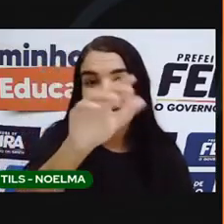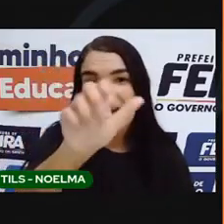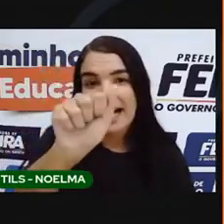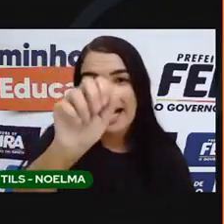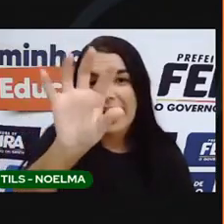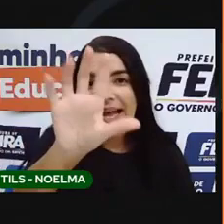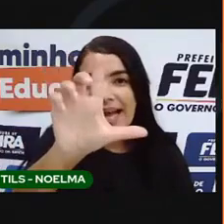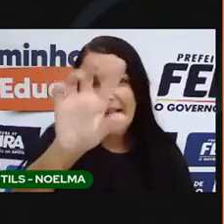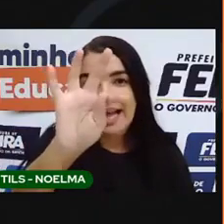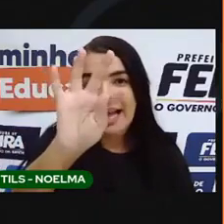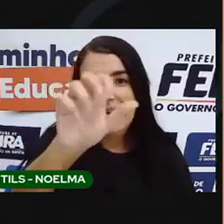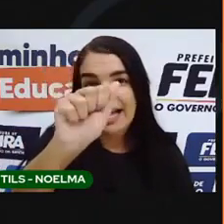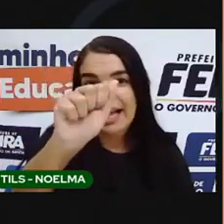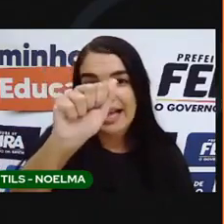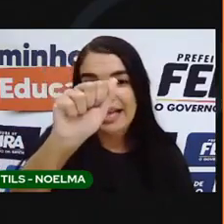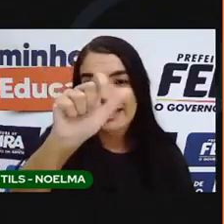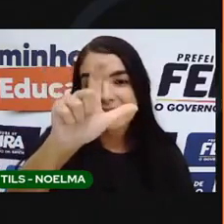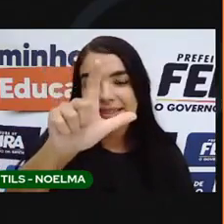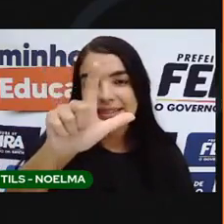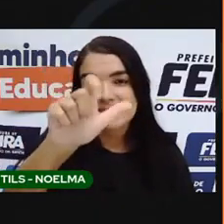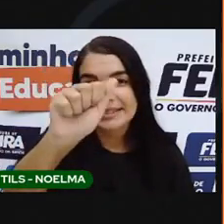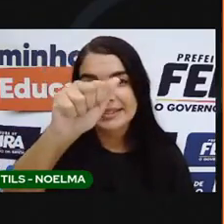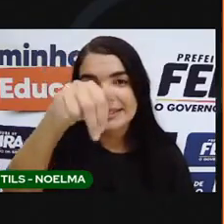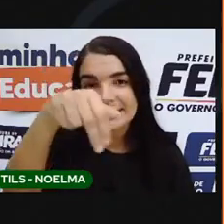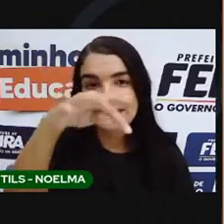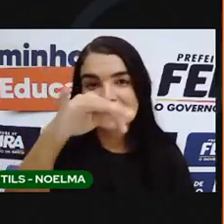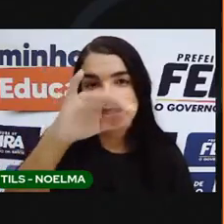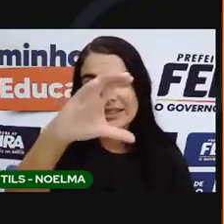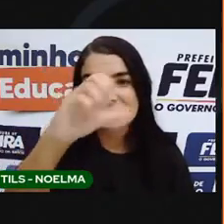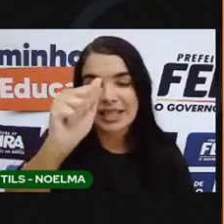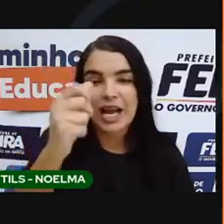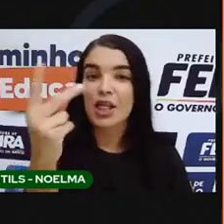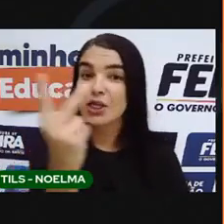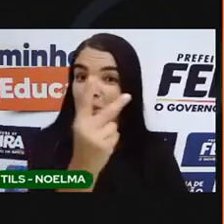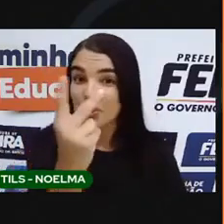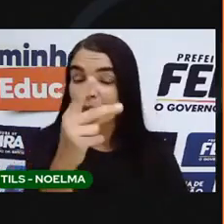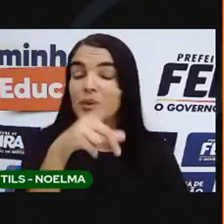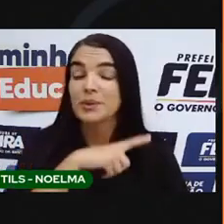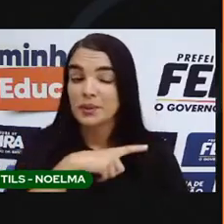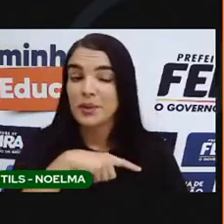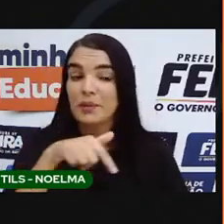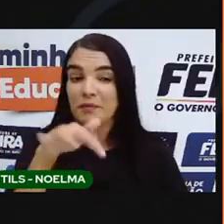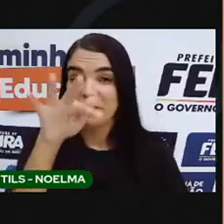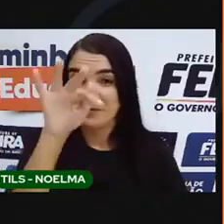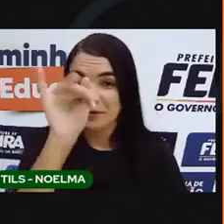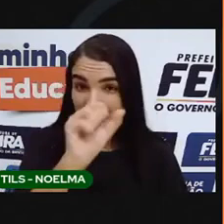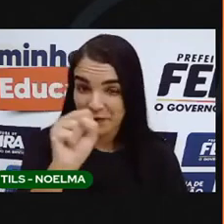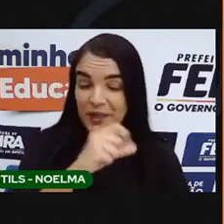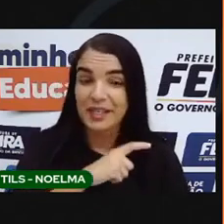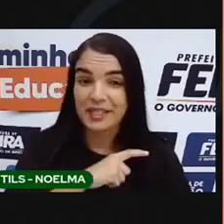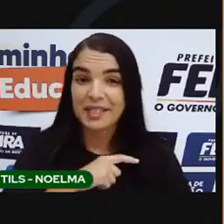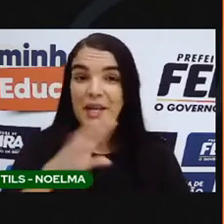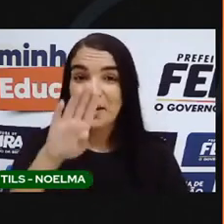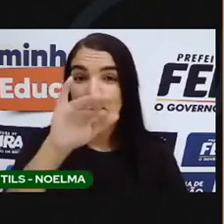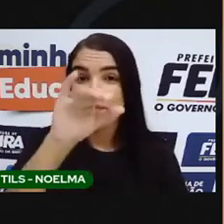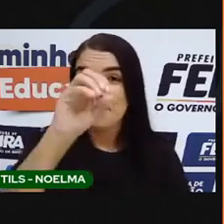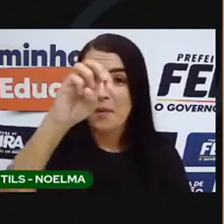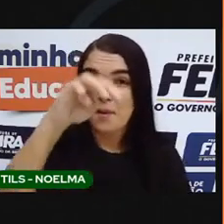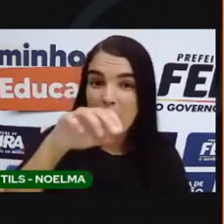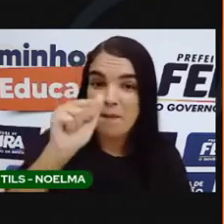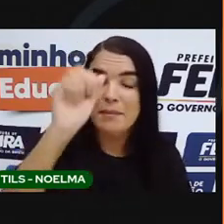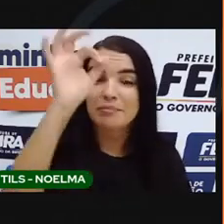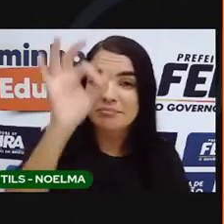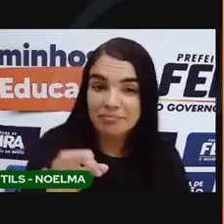aqui, ó, faz parte de Feira também. Feira ele tem dois tipos de bioma, a Caatinga e a Mata Atlântica.